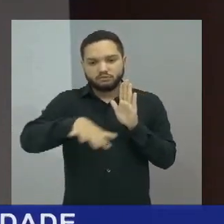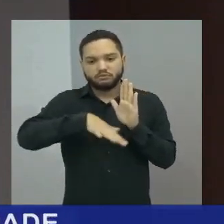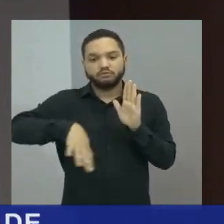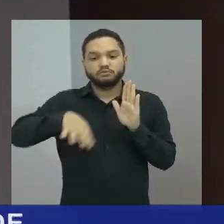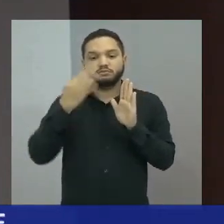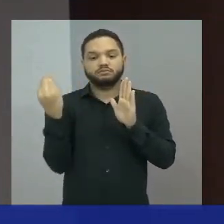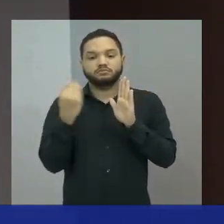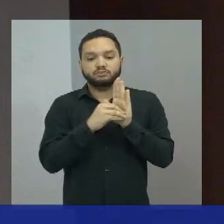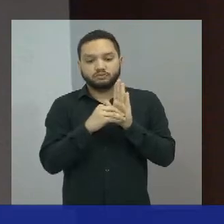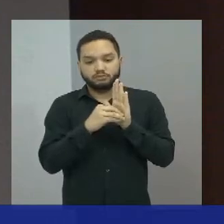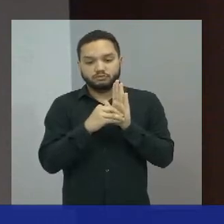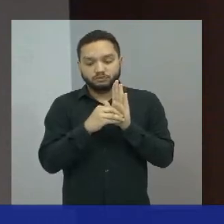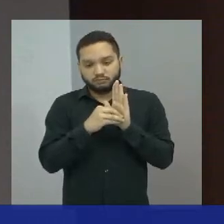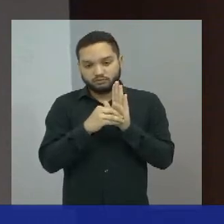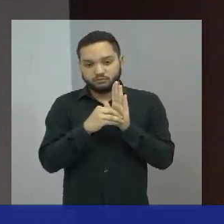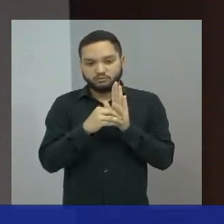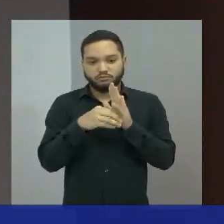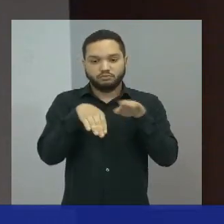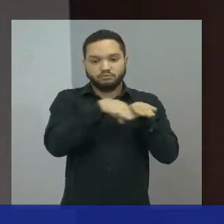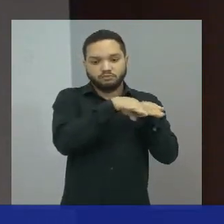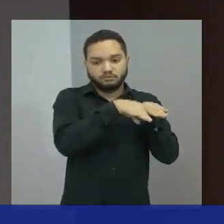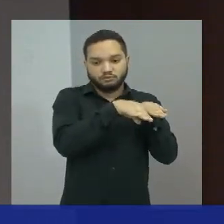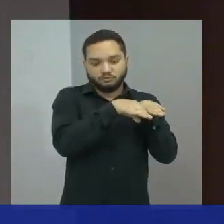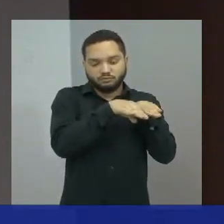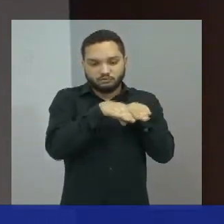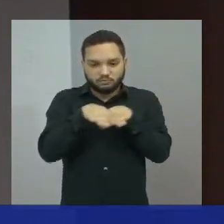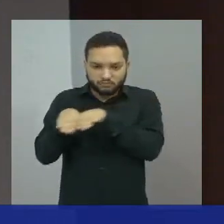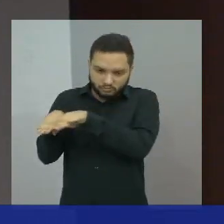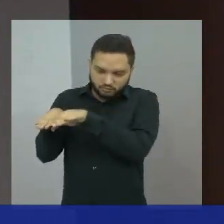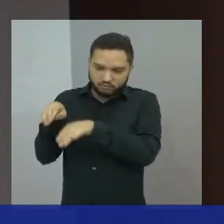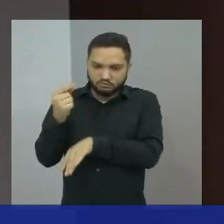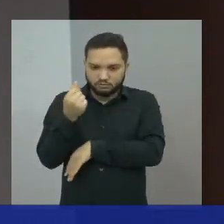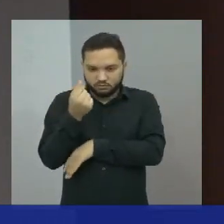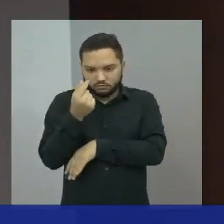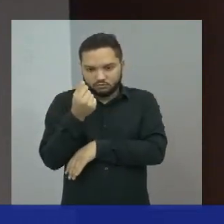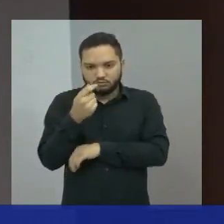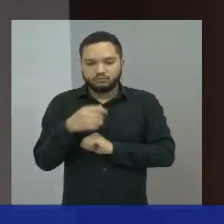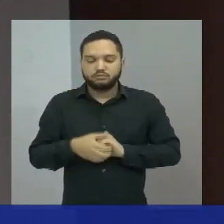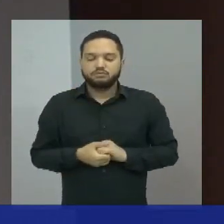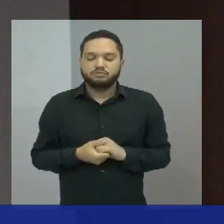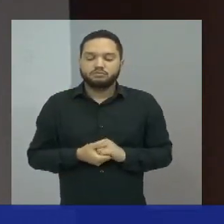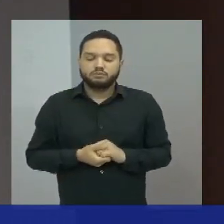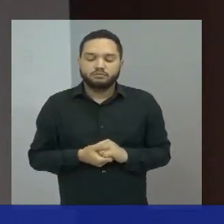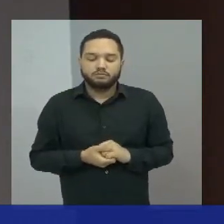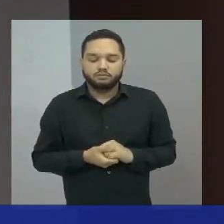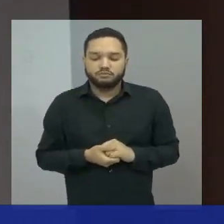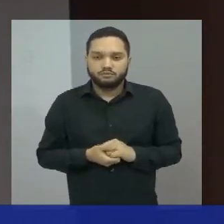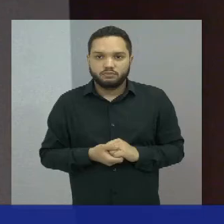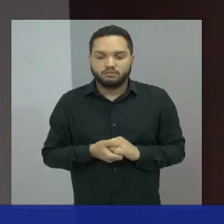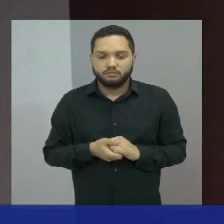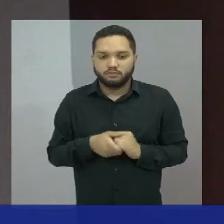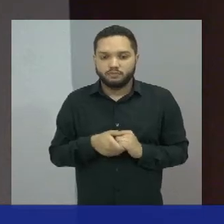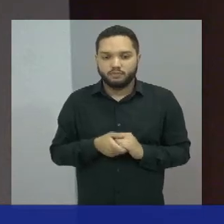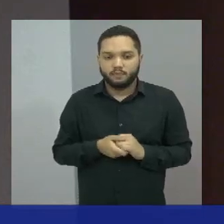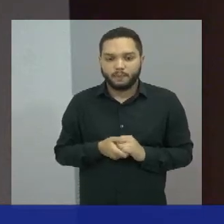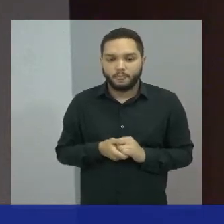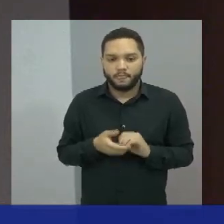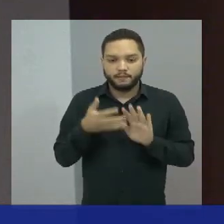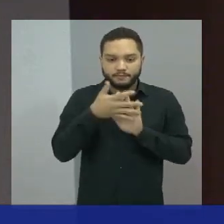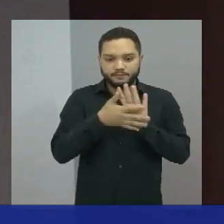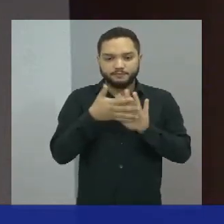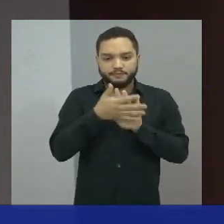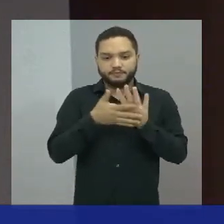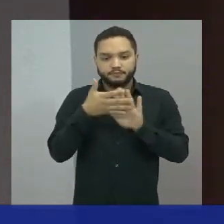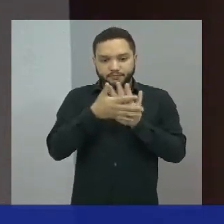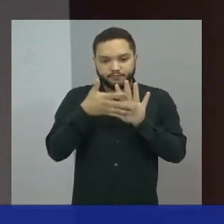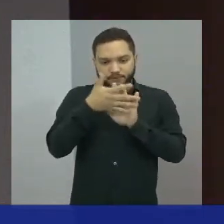trazer uma isonomia na aplicação do valor da multa. O texto do Código da Cidade, que